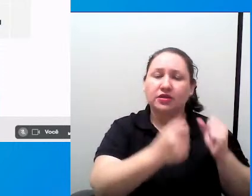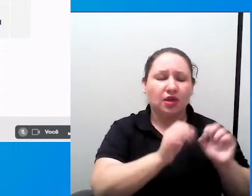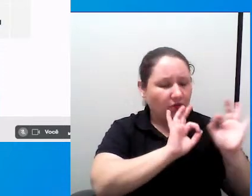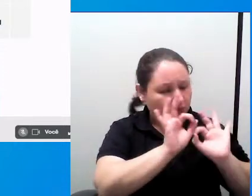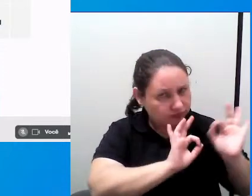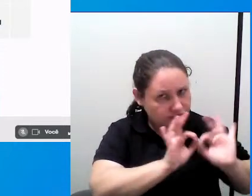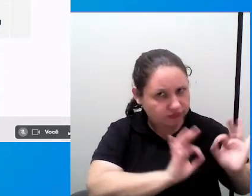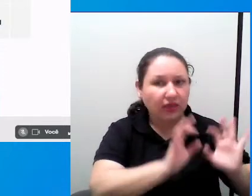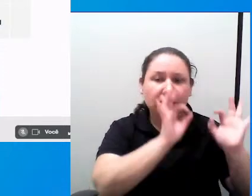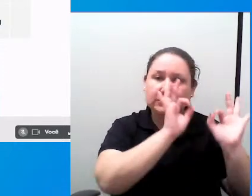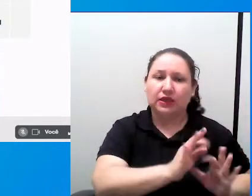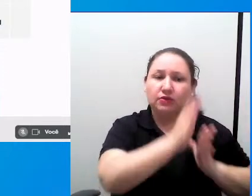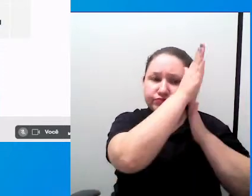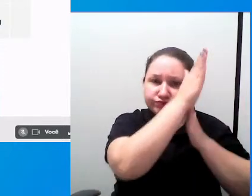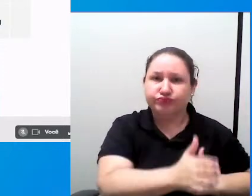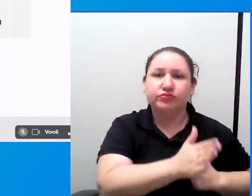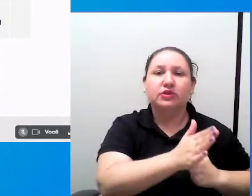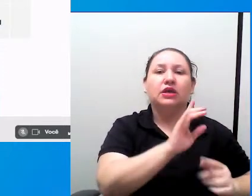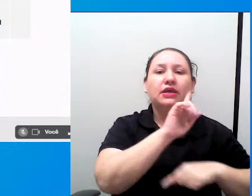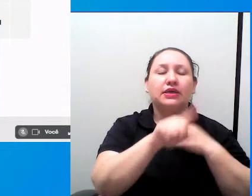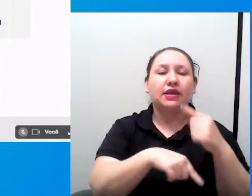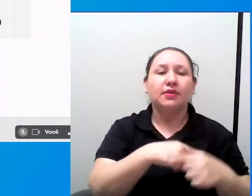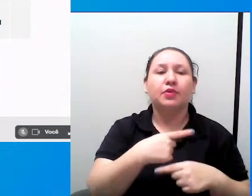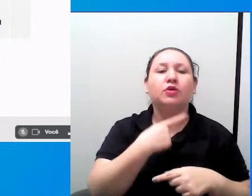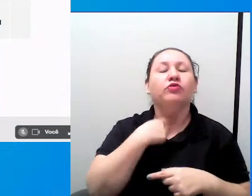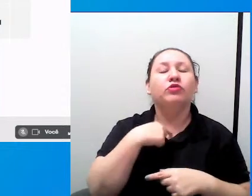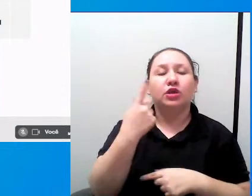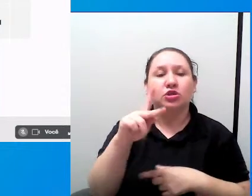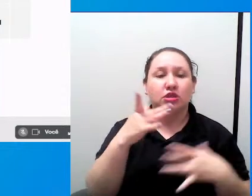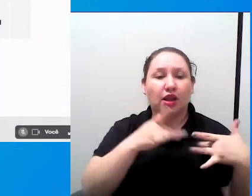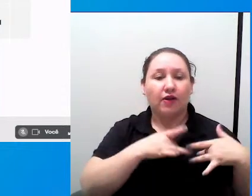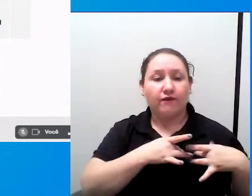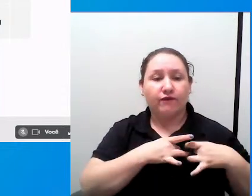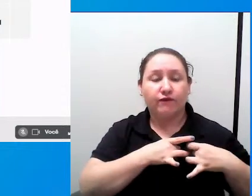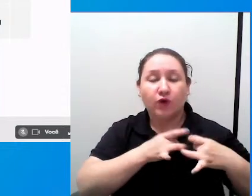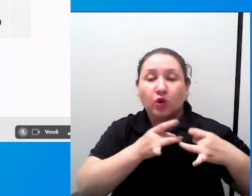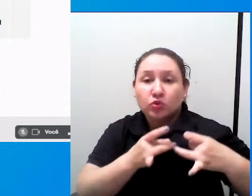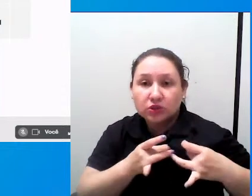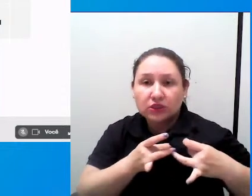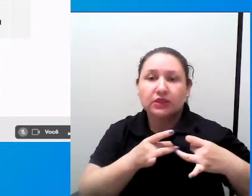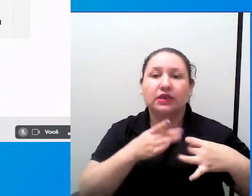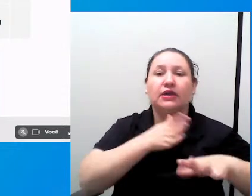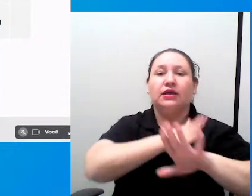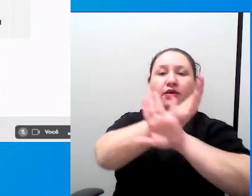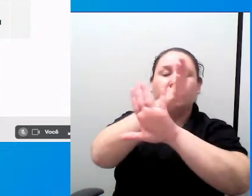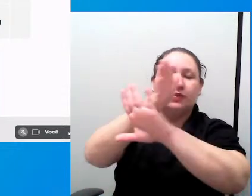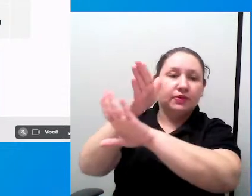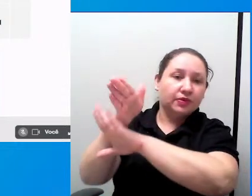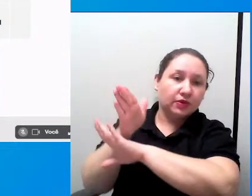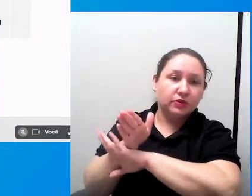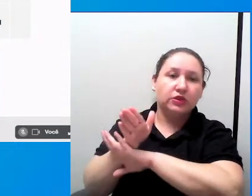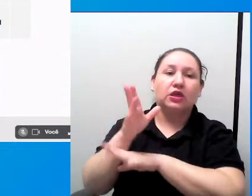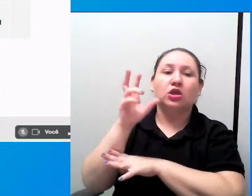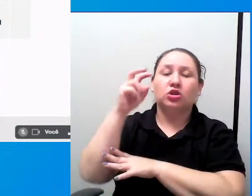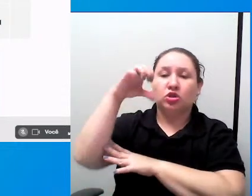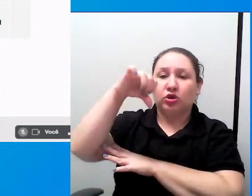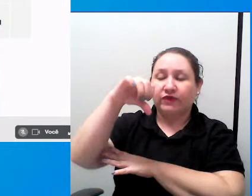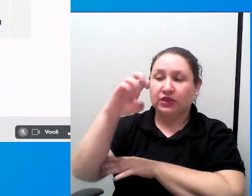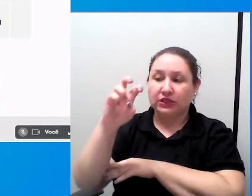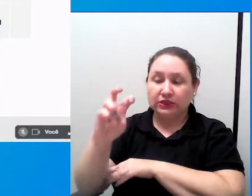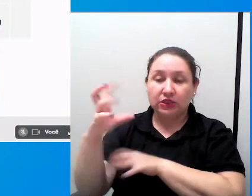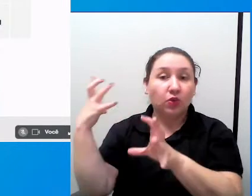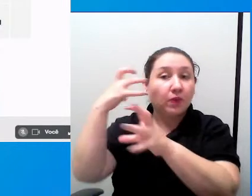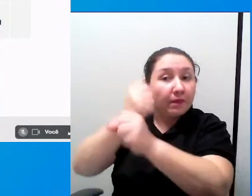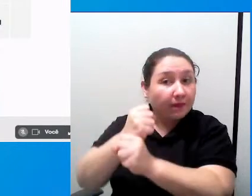e ela voluntariamente também participou das organizações dos eventos, tendo essas 95 horas. Mas ainda falta